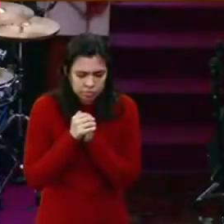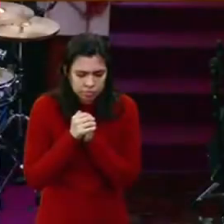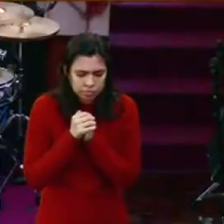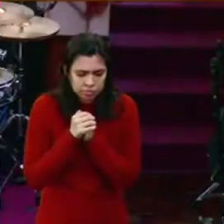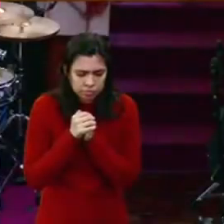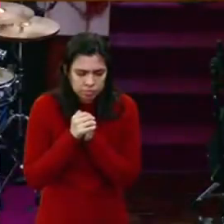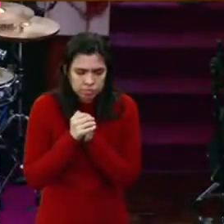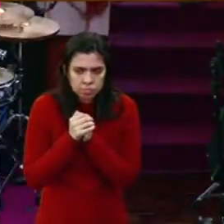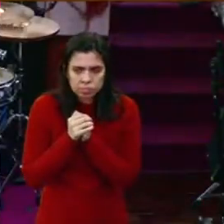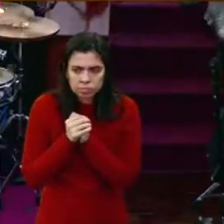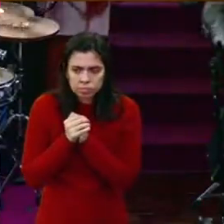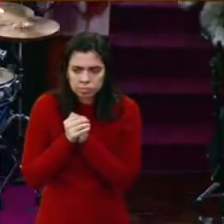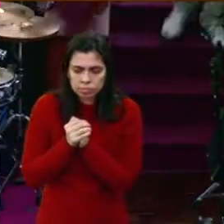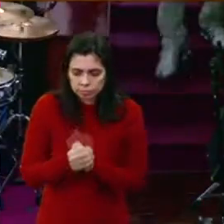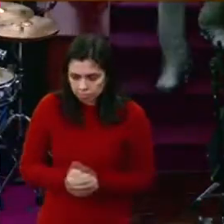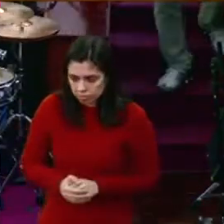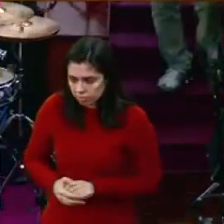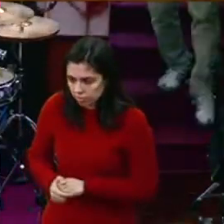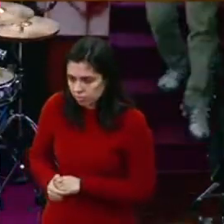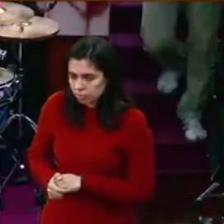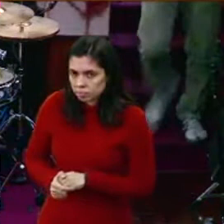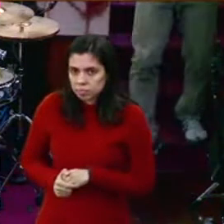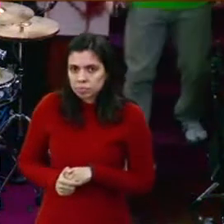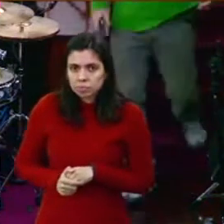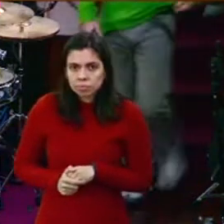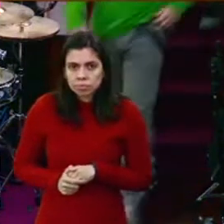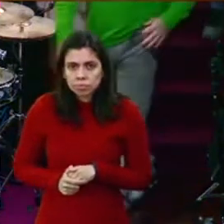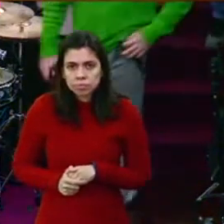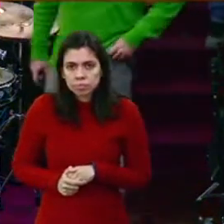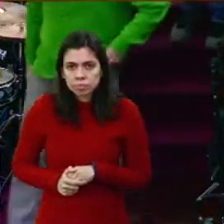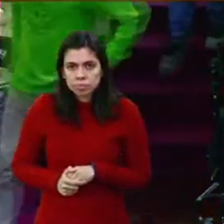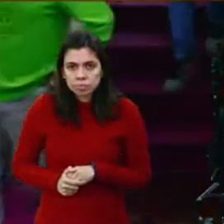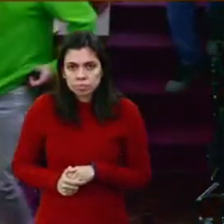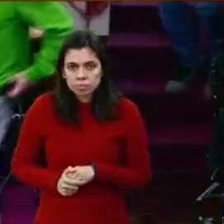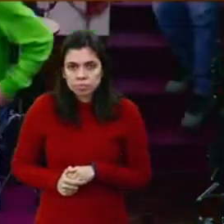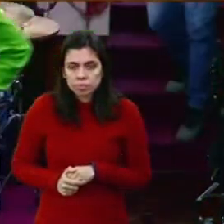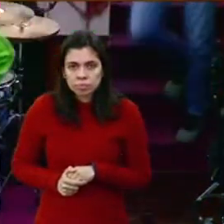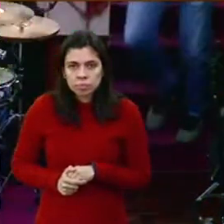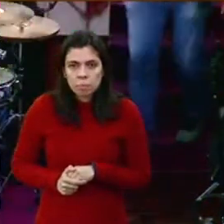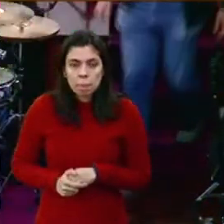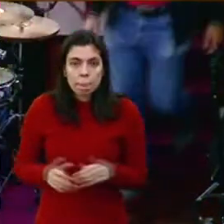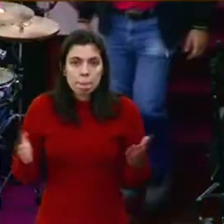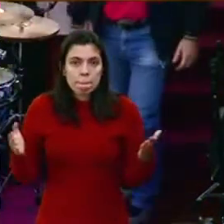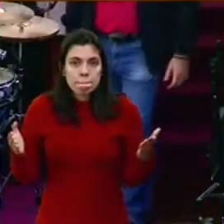os queridos irmãos o seu momento ainda estamos